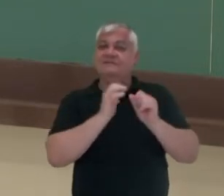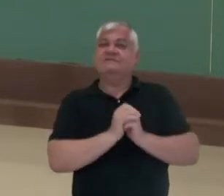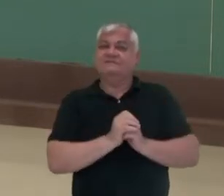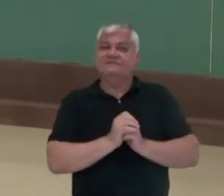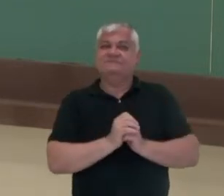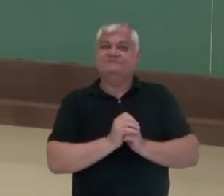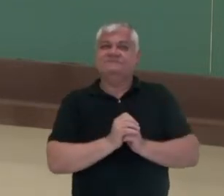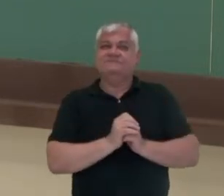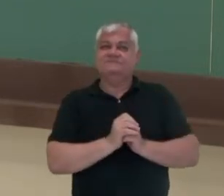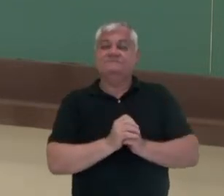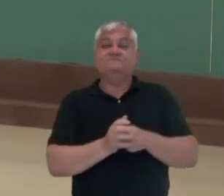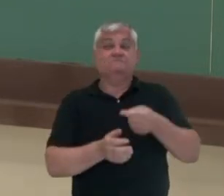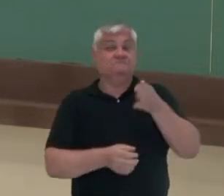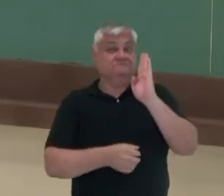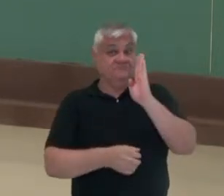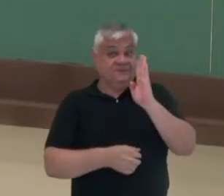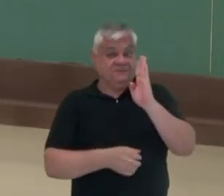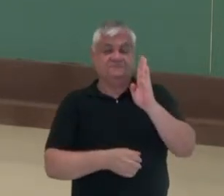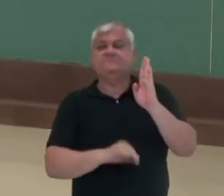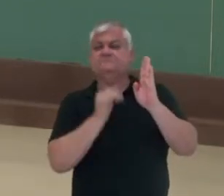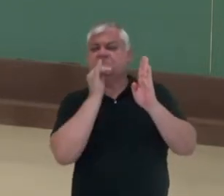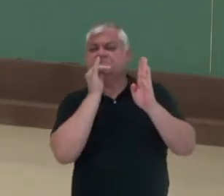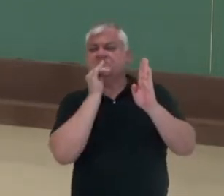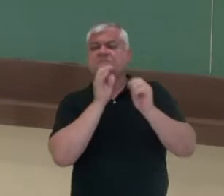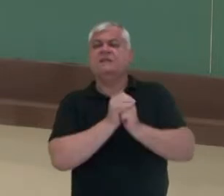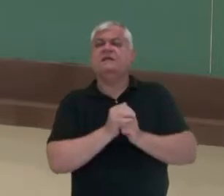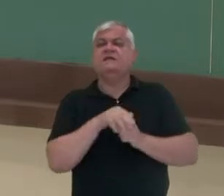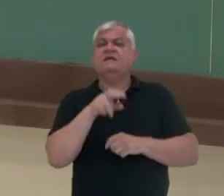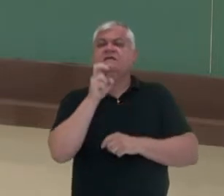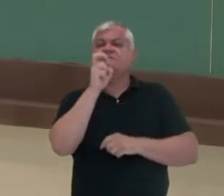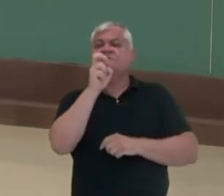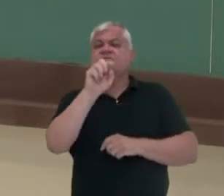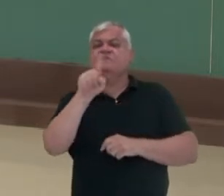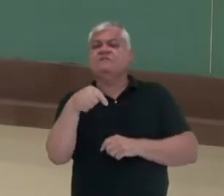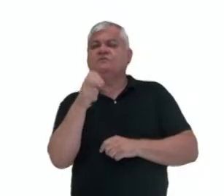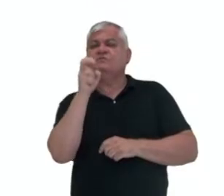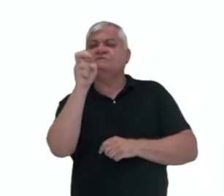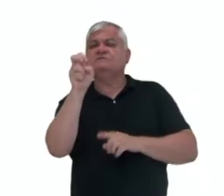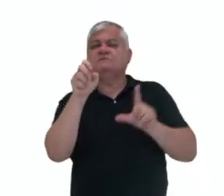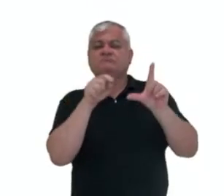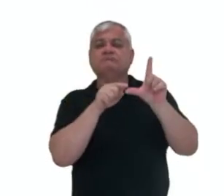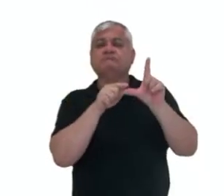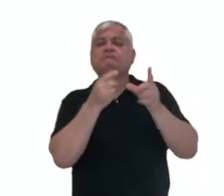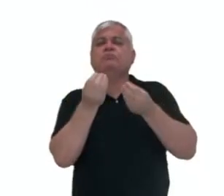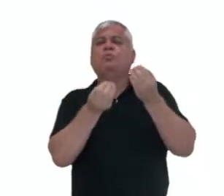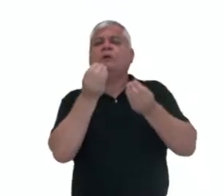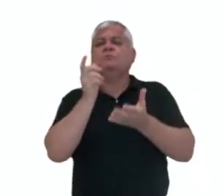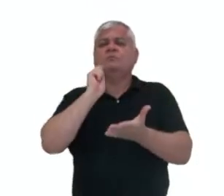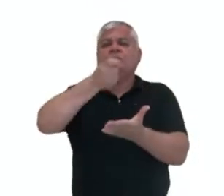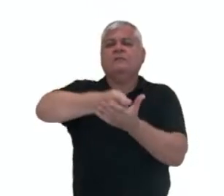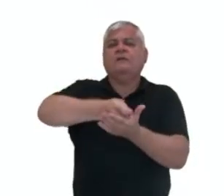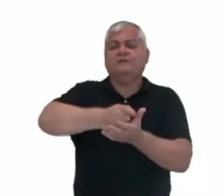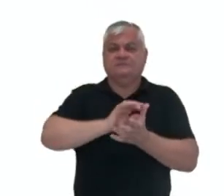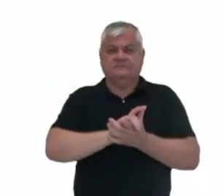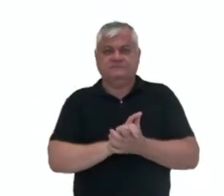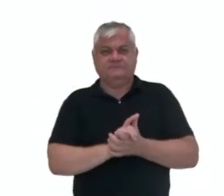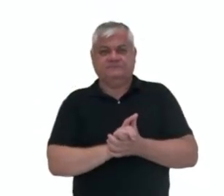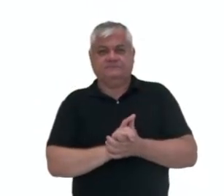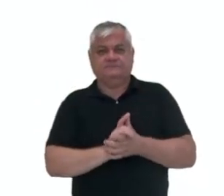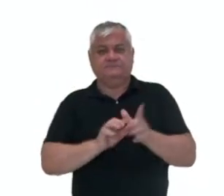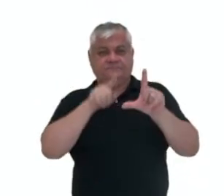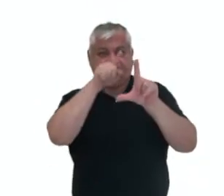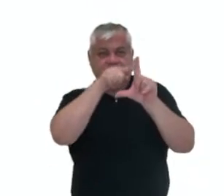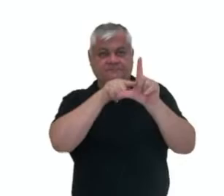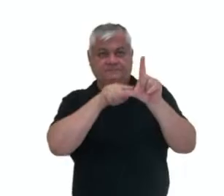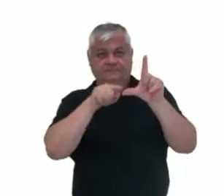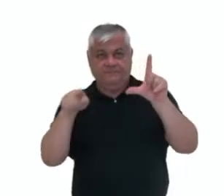58,16. E a letra B? Na letra B, ele quer saber qual o valor pago por 5,5 quilos de café.